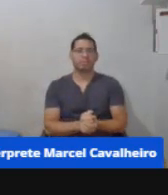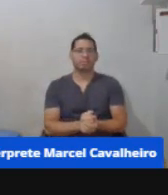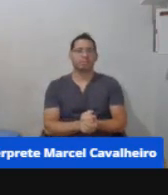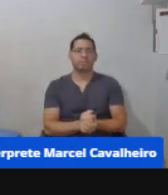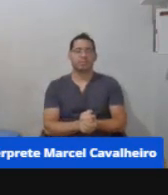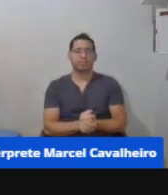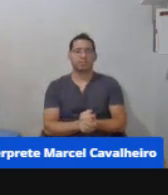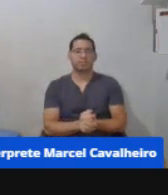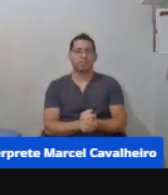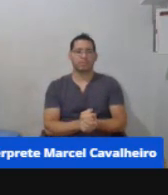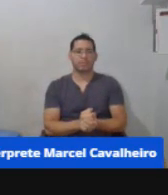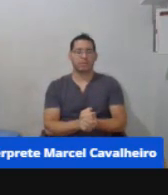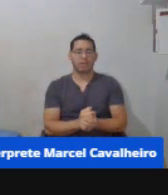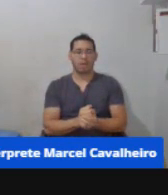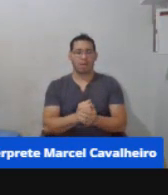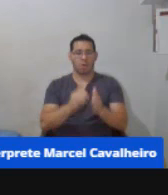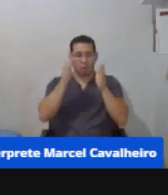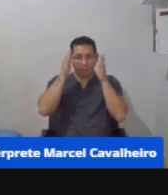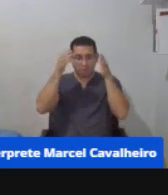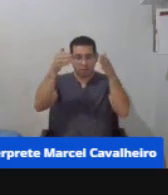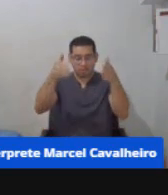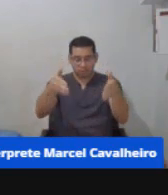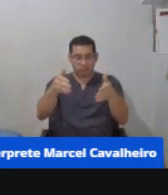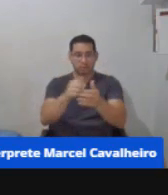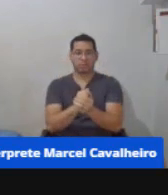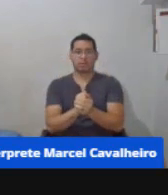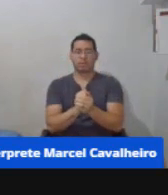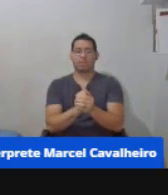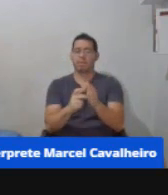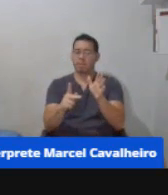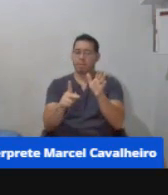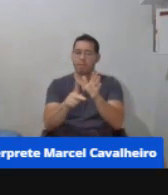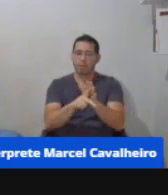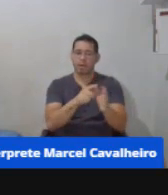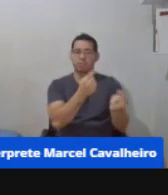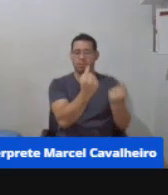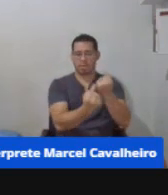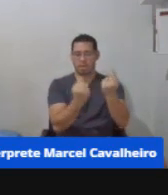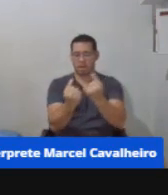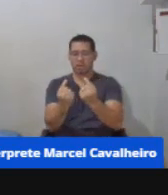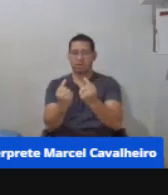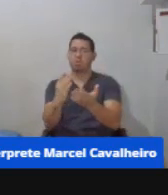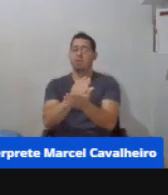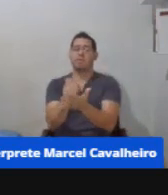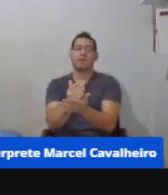houve enfoque na indicação das habilidades exclusivas por ano. Depois,